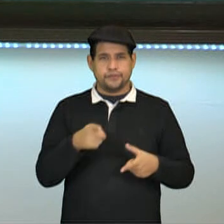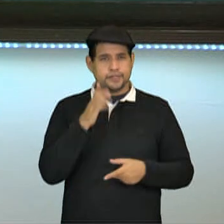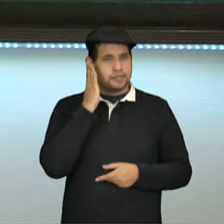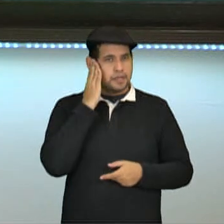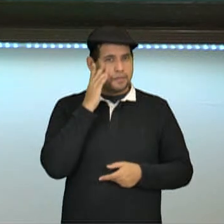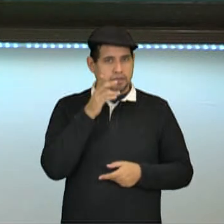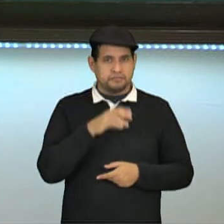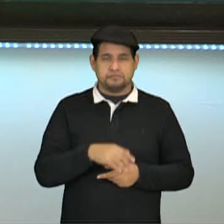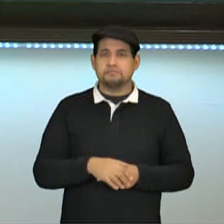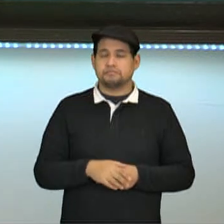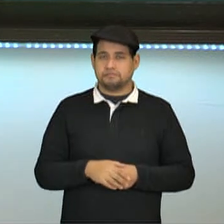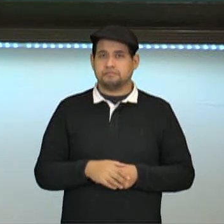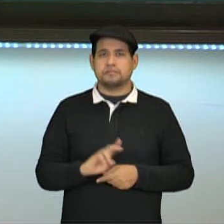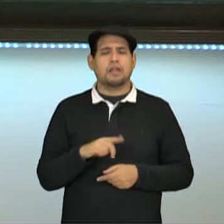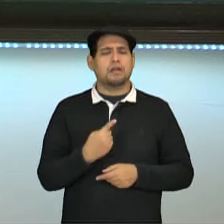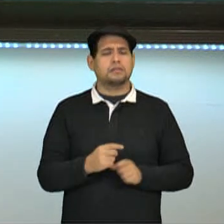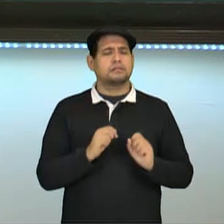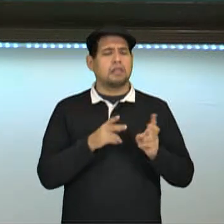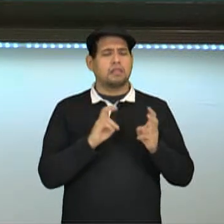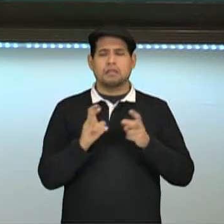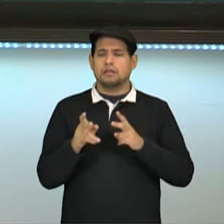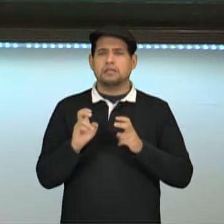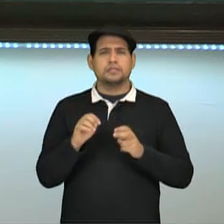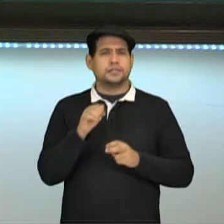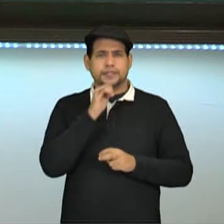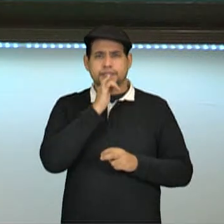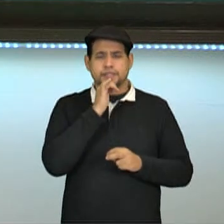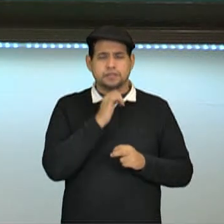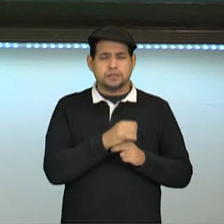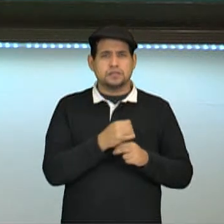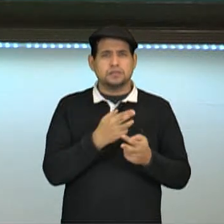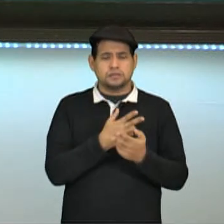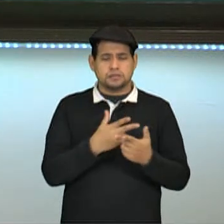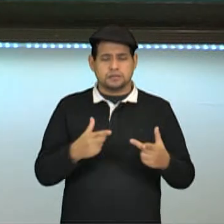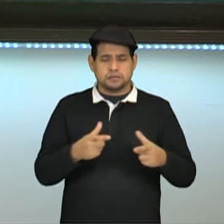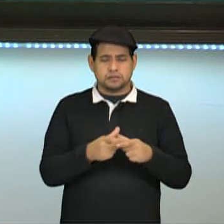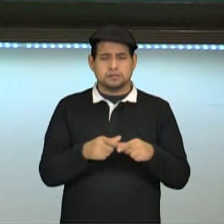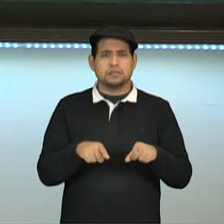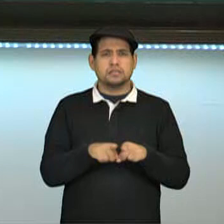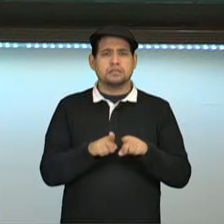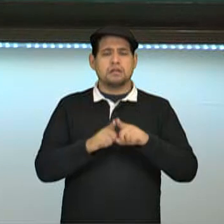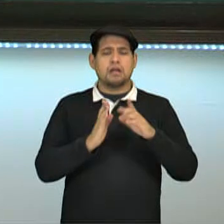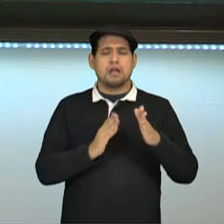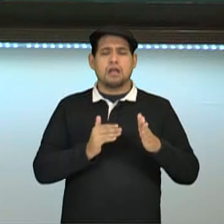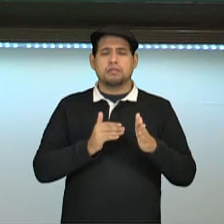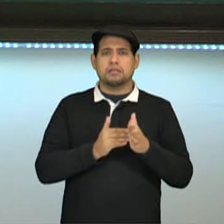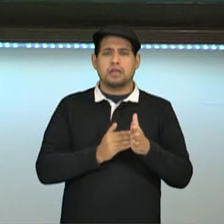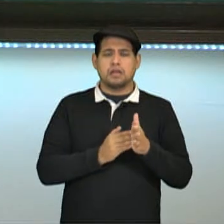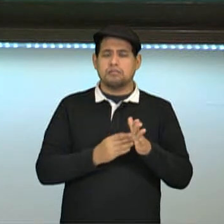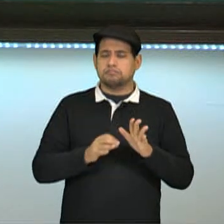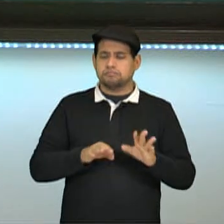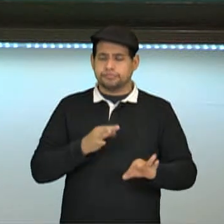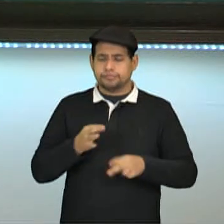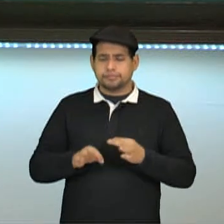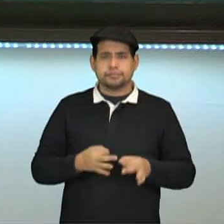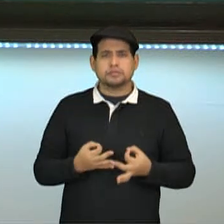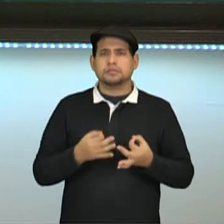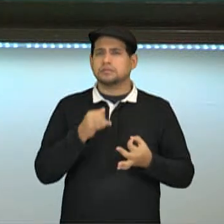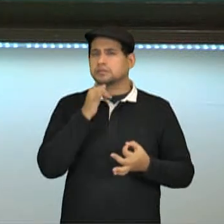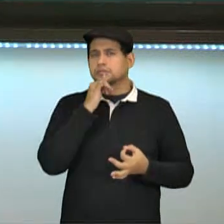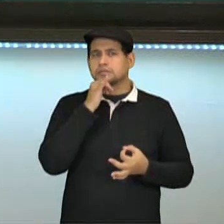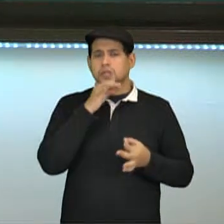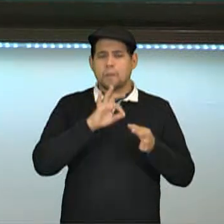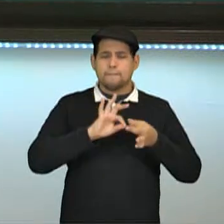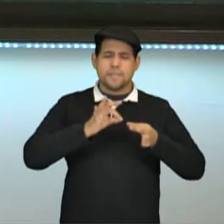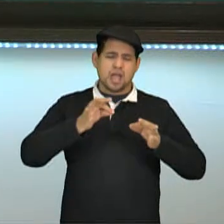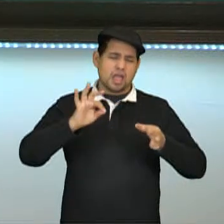disso? Exatamente. A gente pode encontrar do menor, coisa de milímetros, até organismos ali com